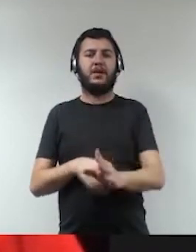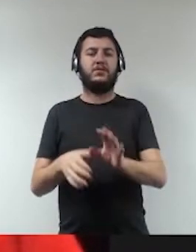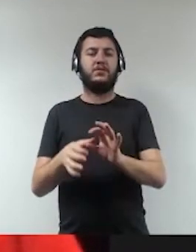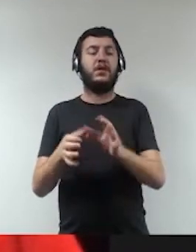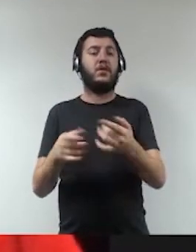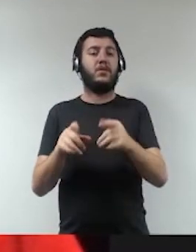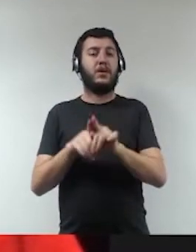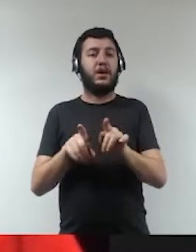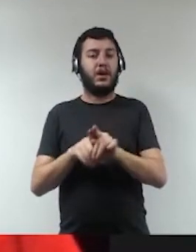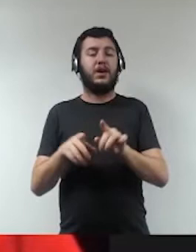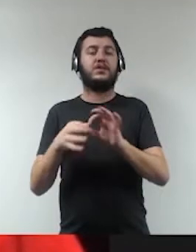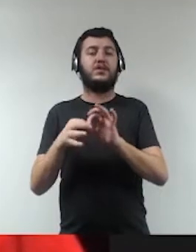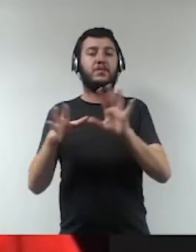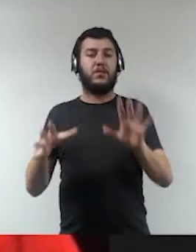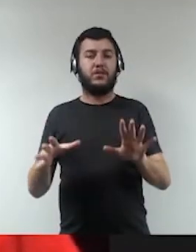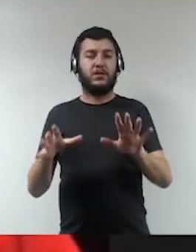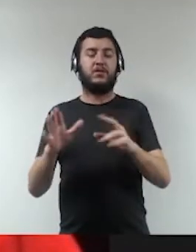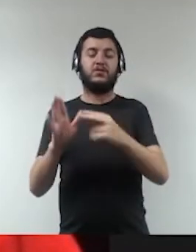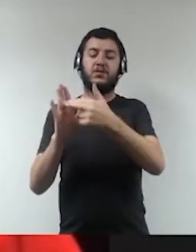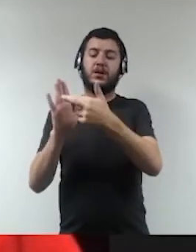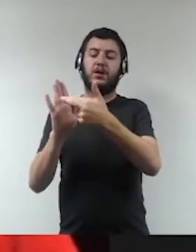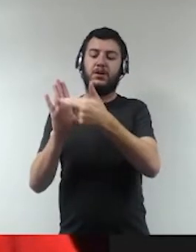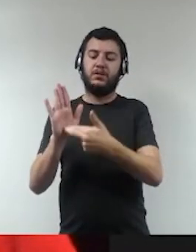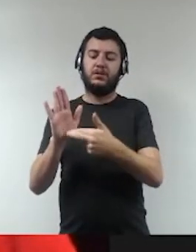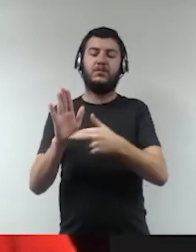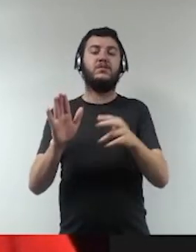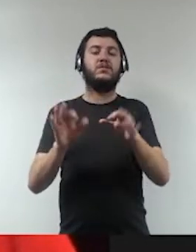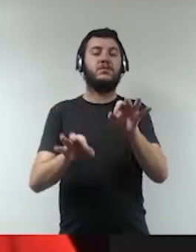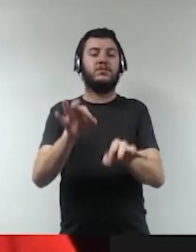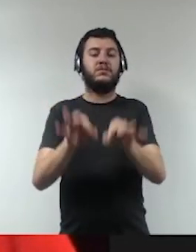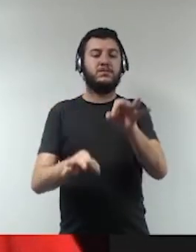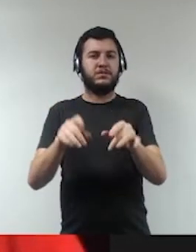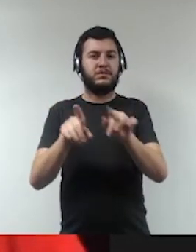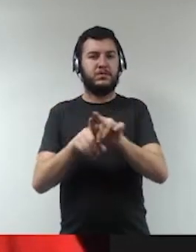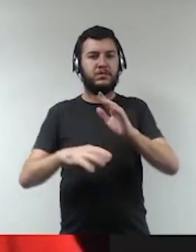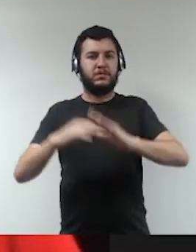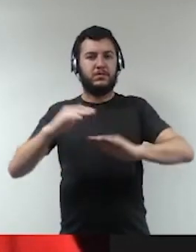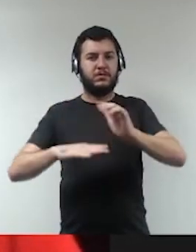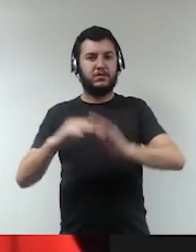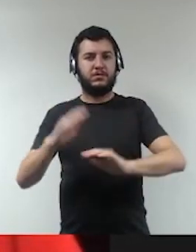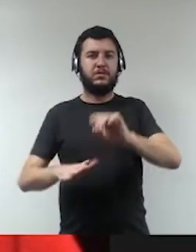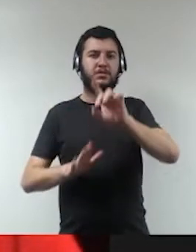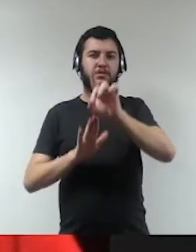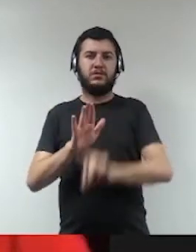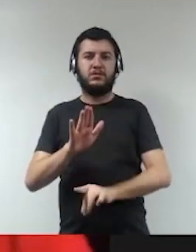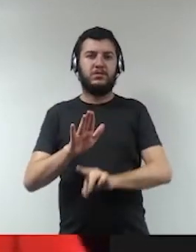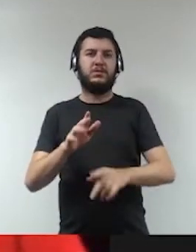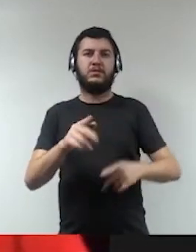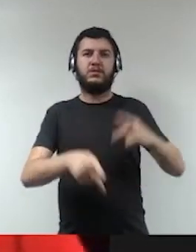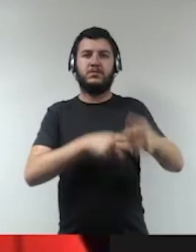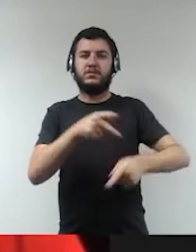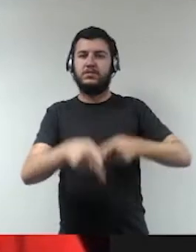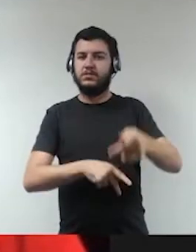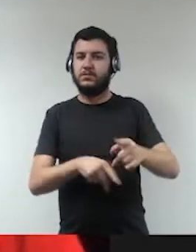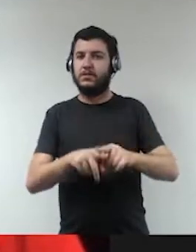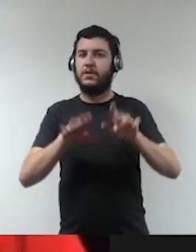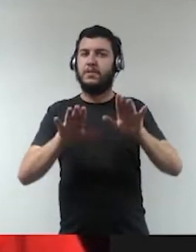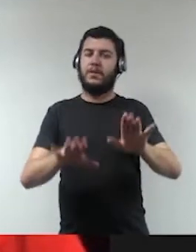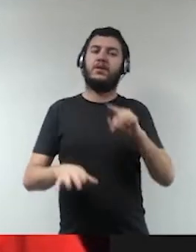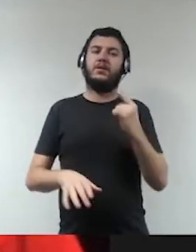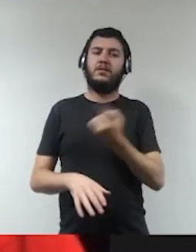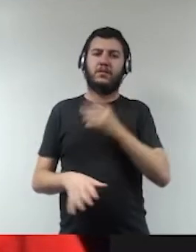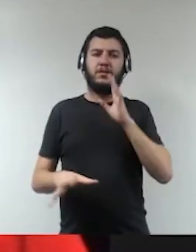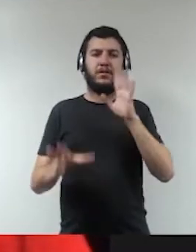e eficiência na criação e na aplicação do direito público. Conceitualmente, podemos entender